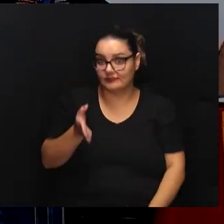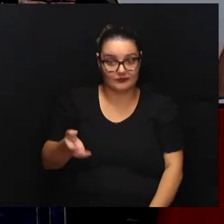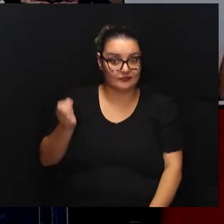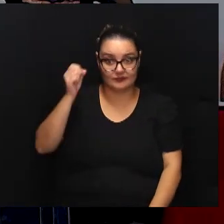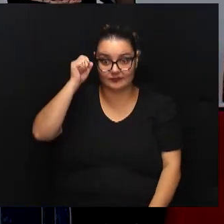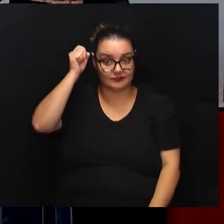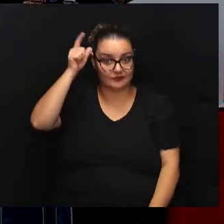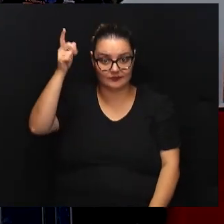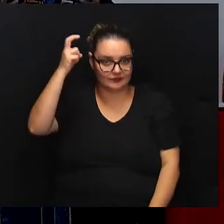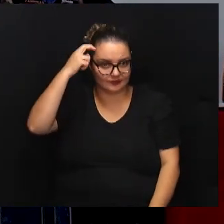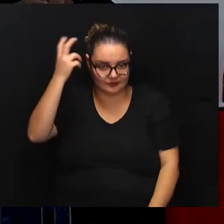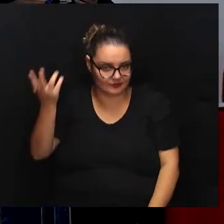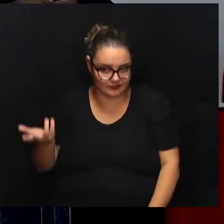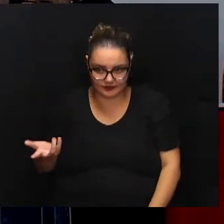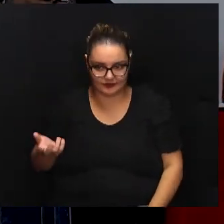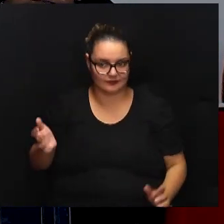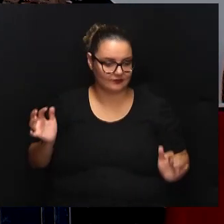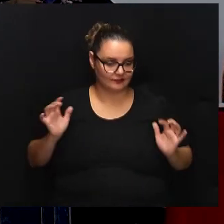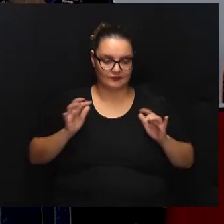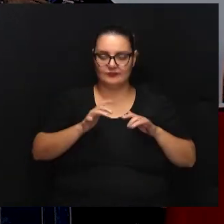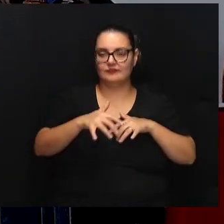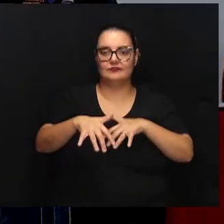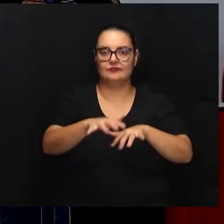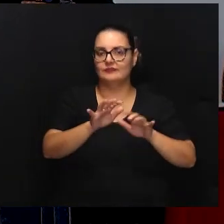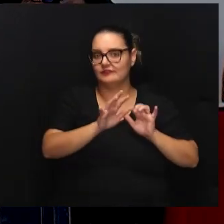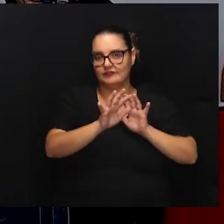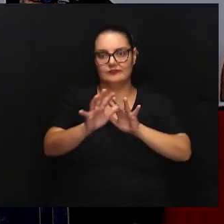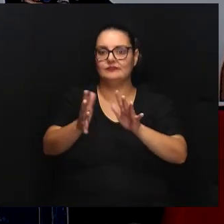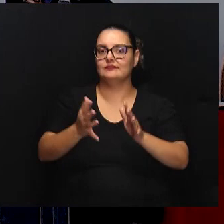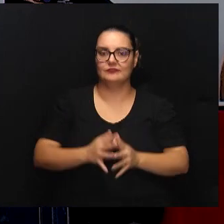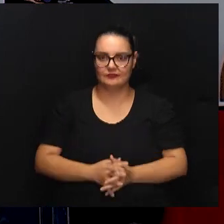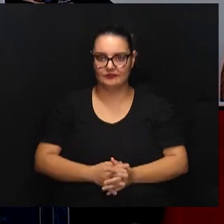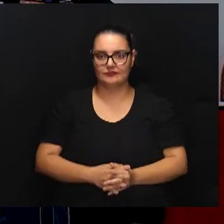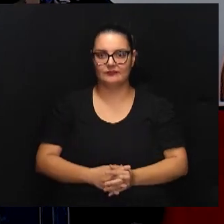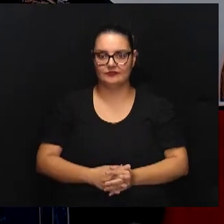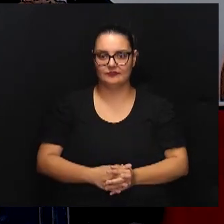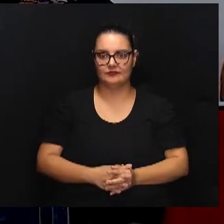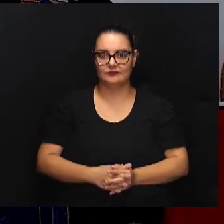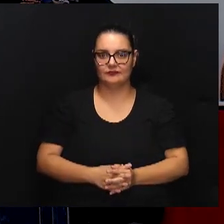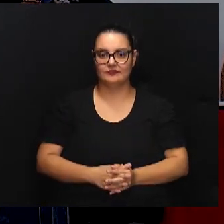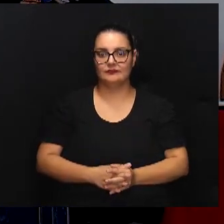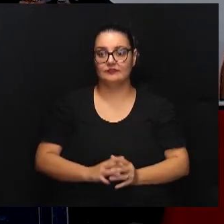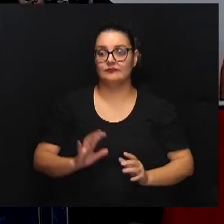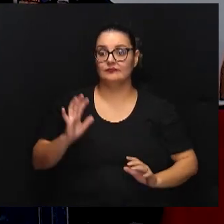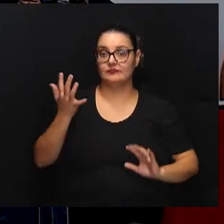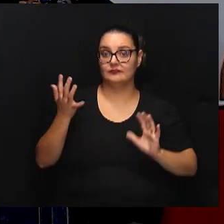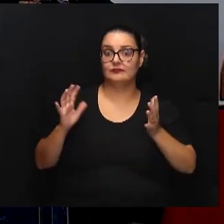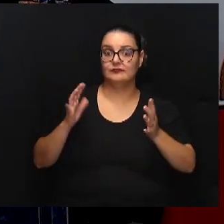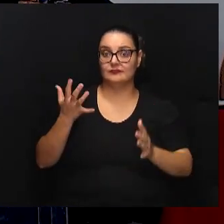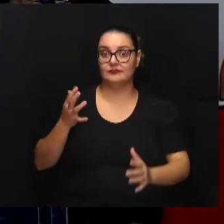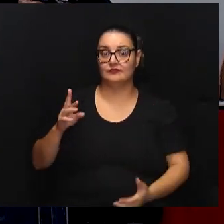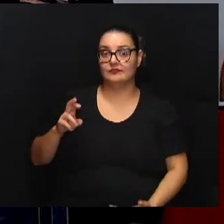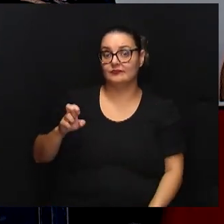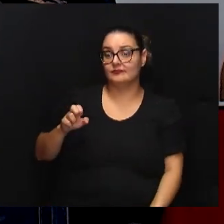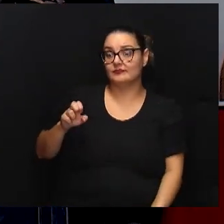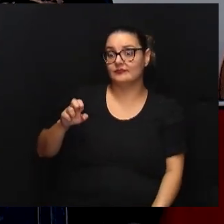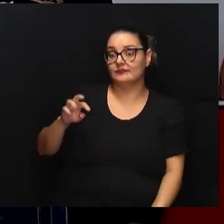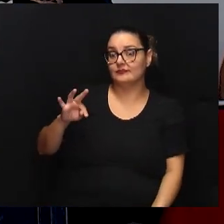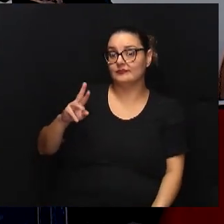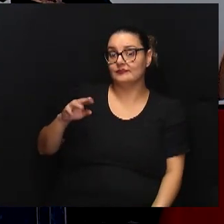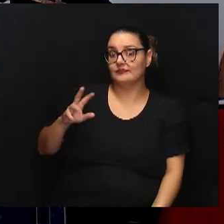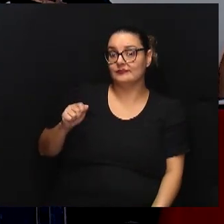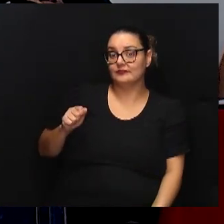fazer a parada já é o cultural, não dá nada. Então, assim, é ir para a rua e sair marchando. Aí